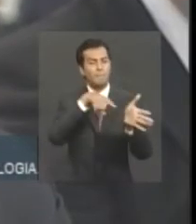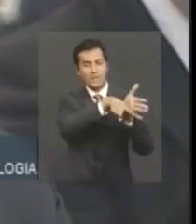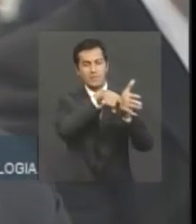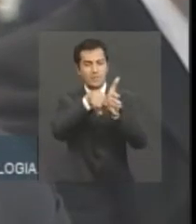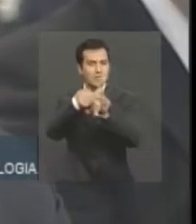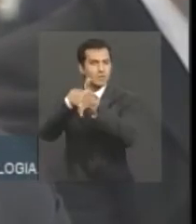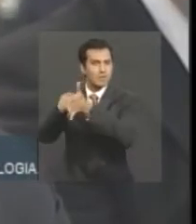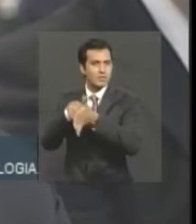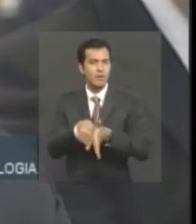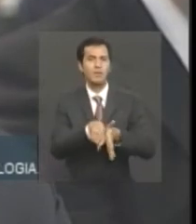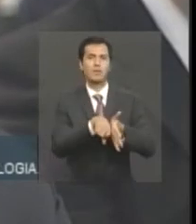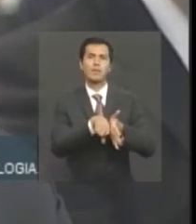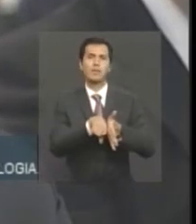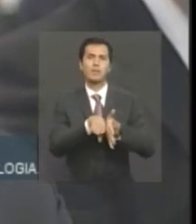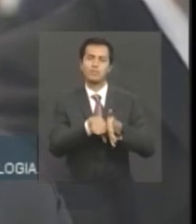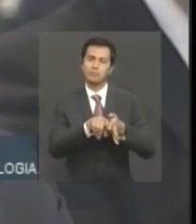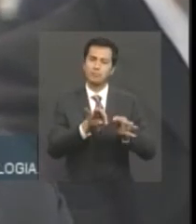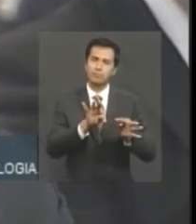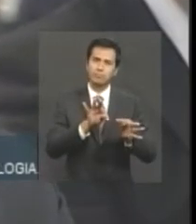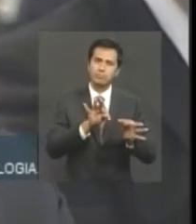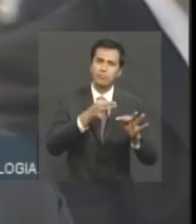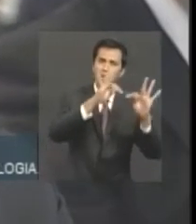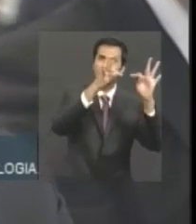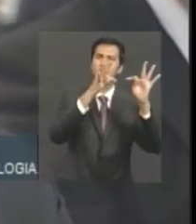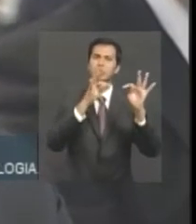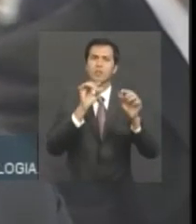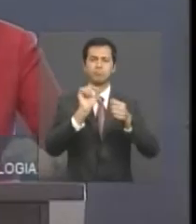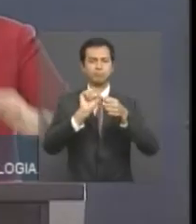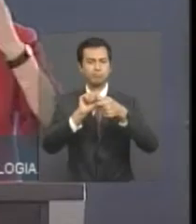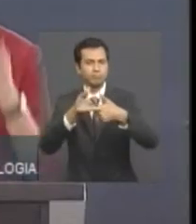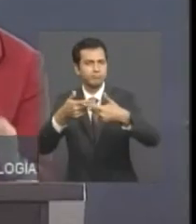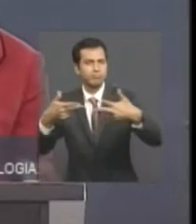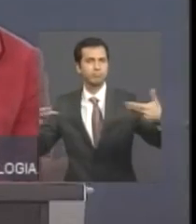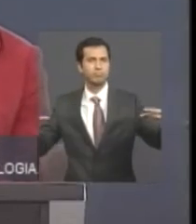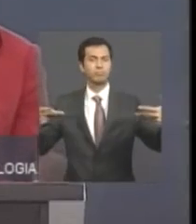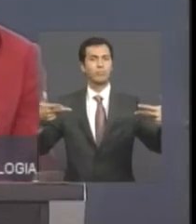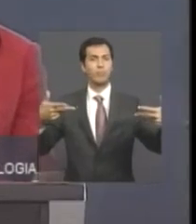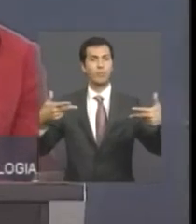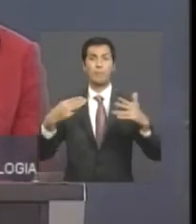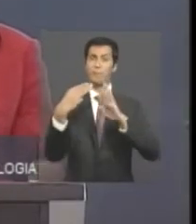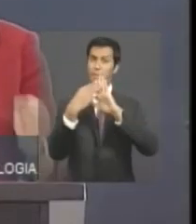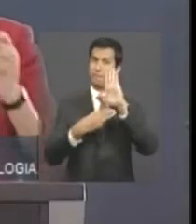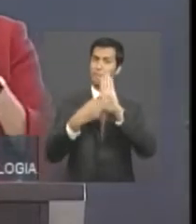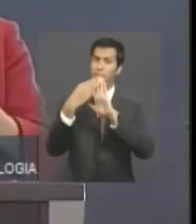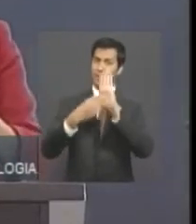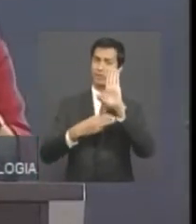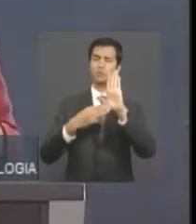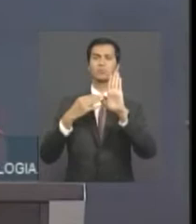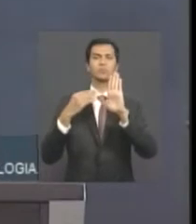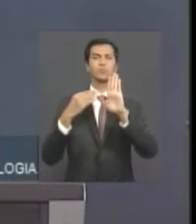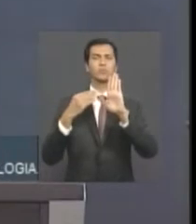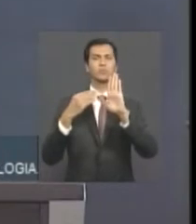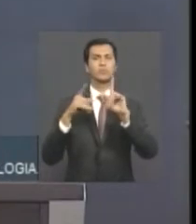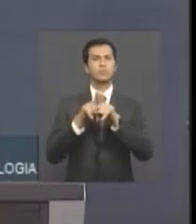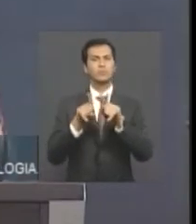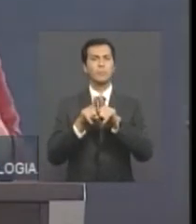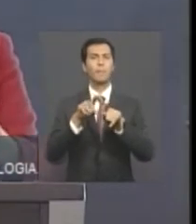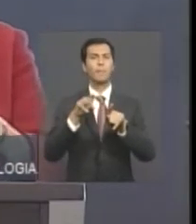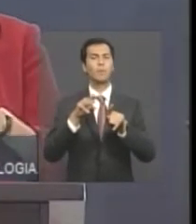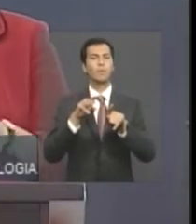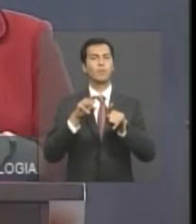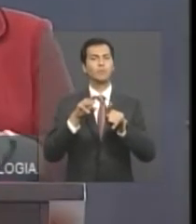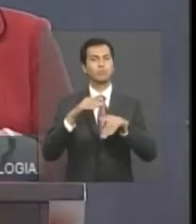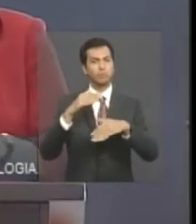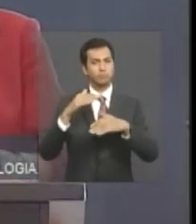conhecimentos, os instrumentos e as técnicas. O mérito é crucial, mas o mérito no Brasil já